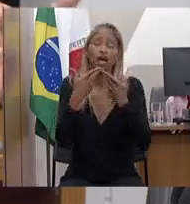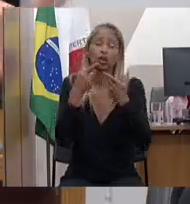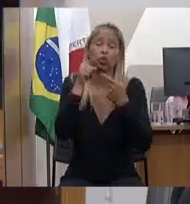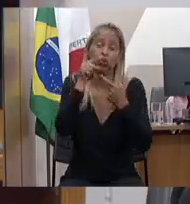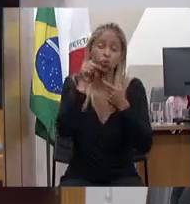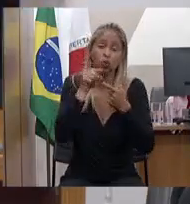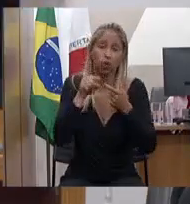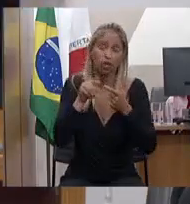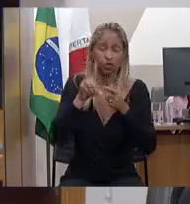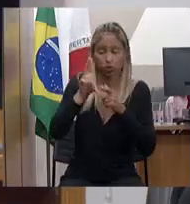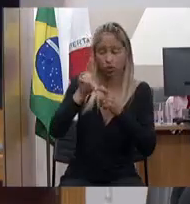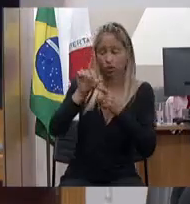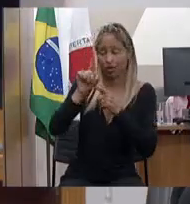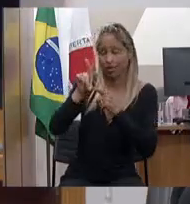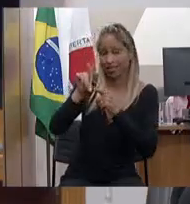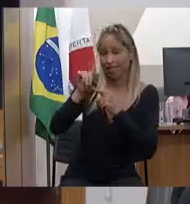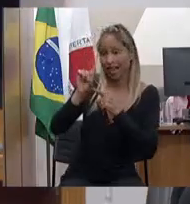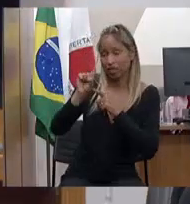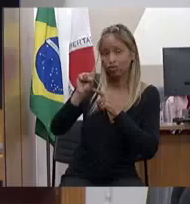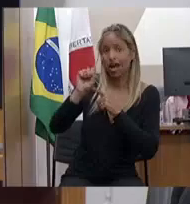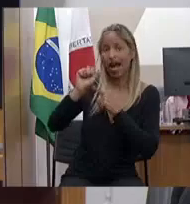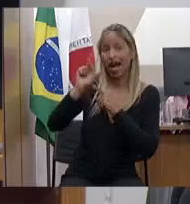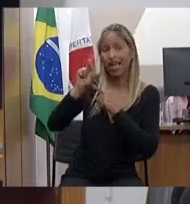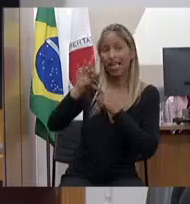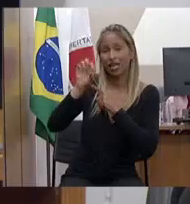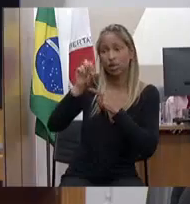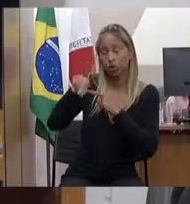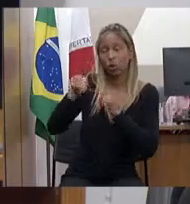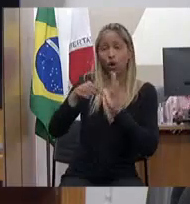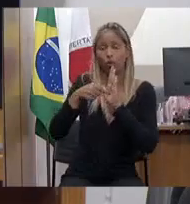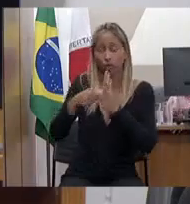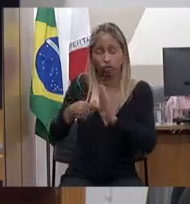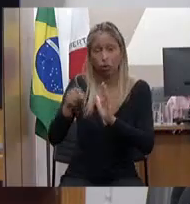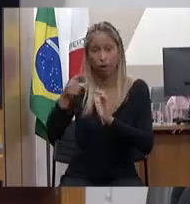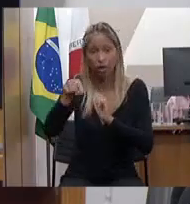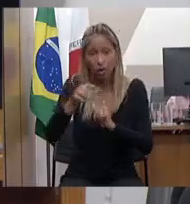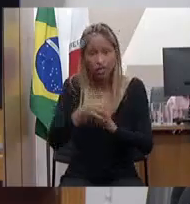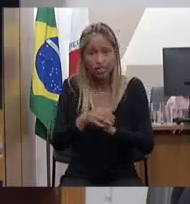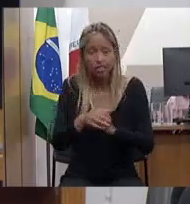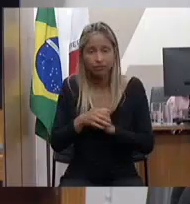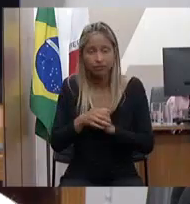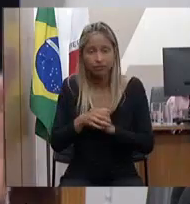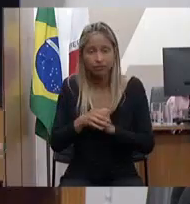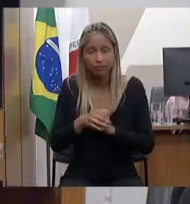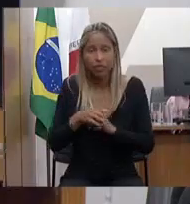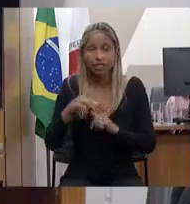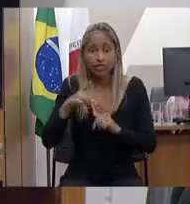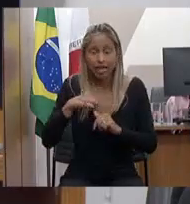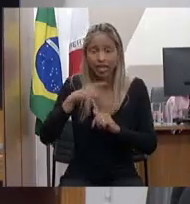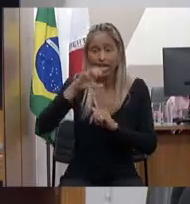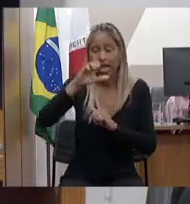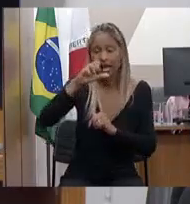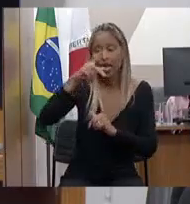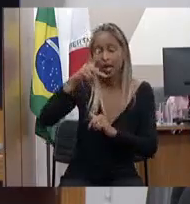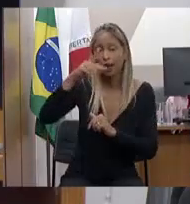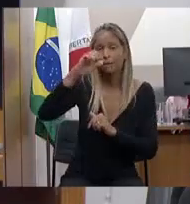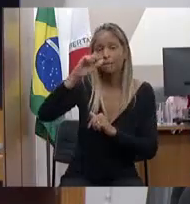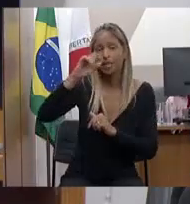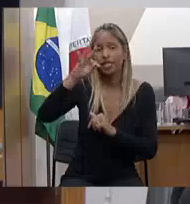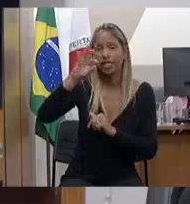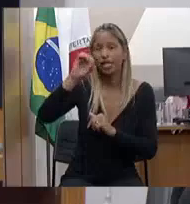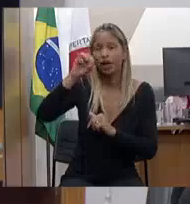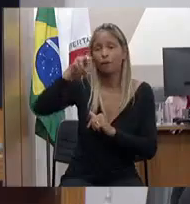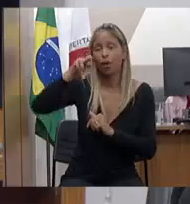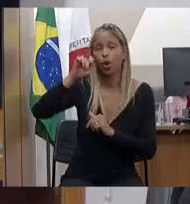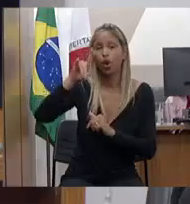nesses dados que o Ayrton nos apresentou nós temos uma epidemiologia é complexa